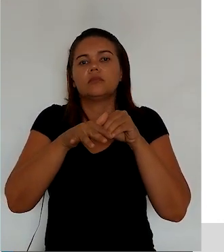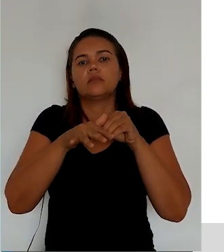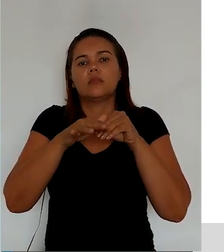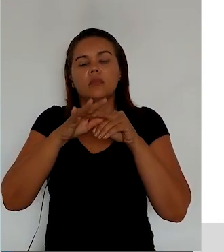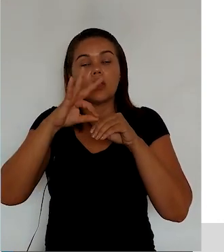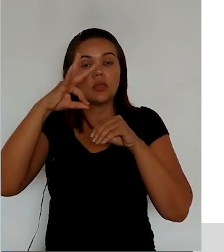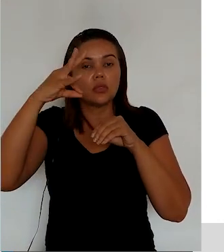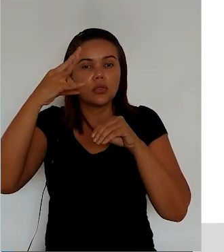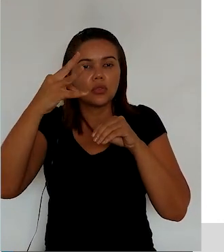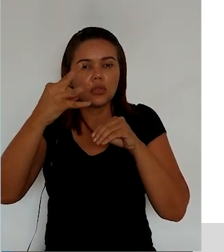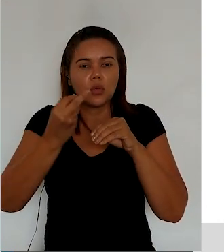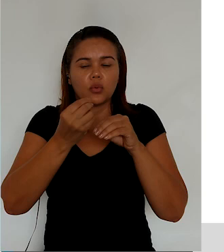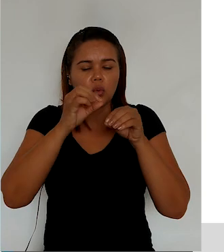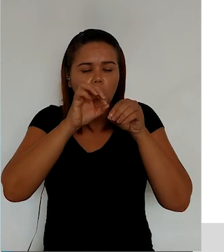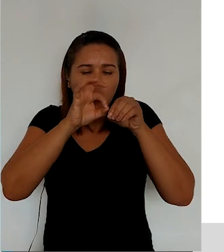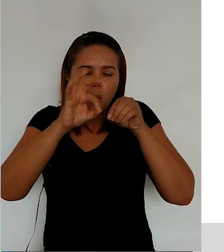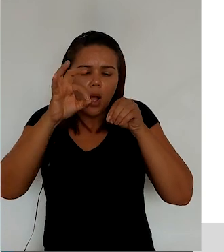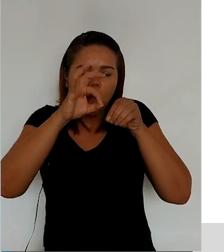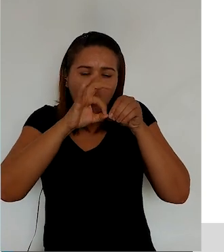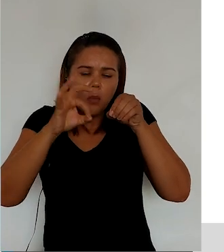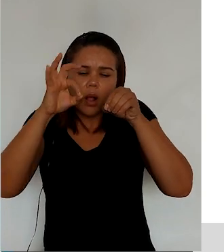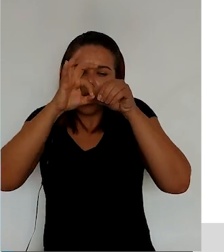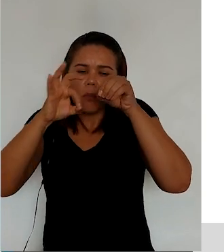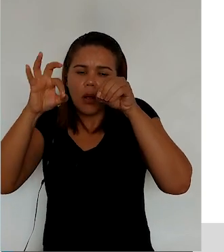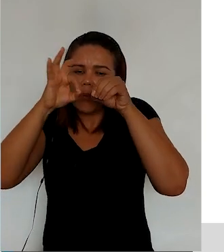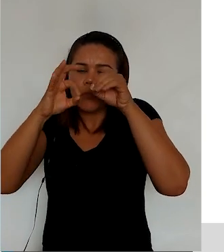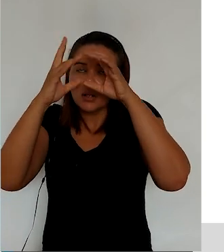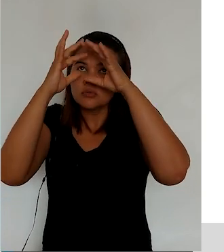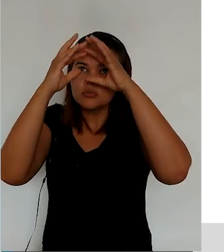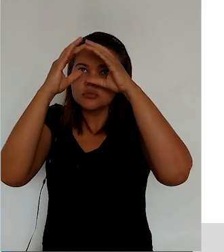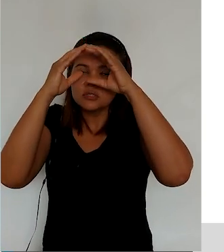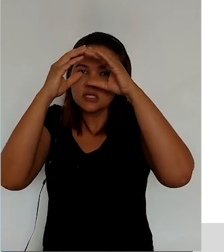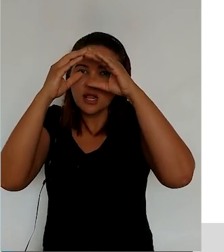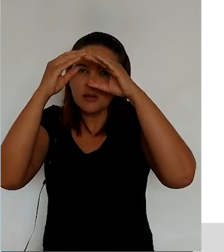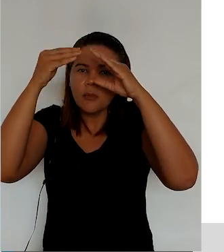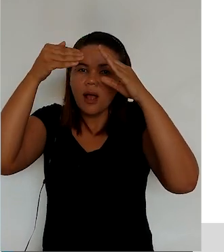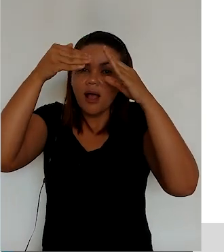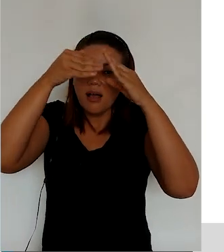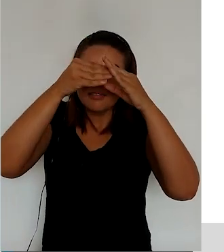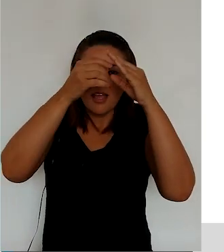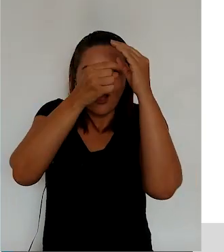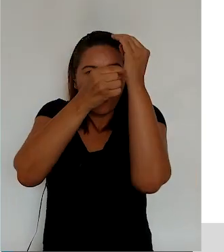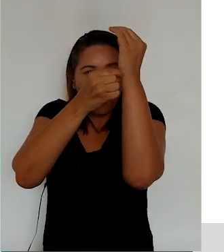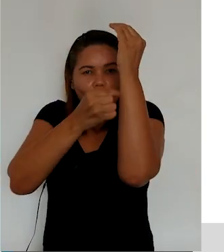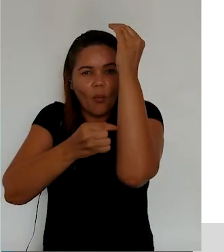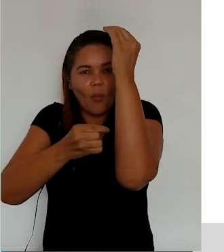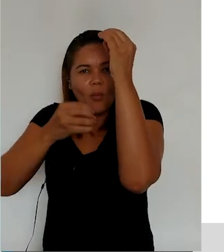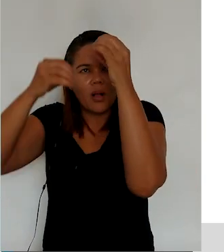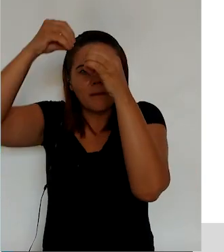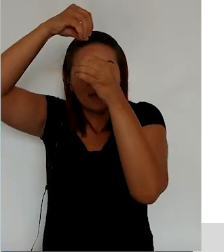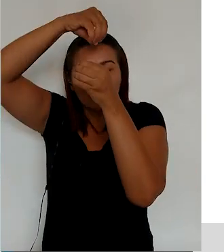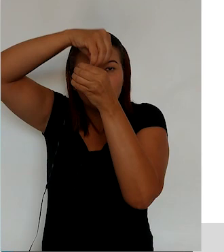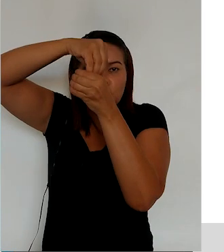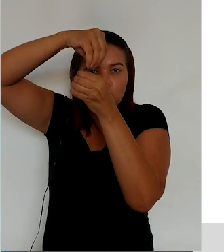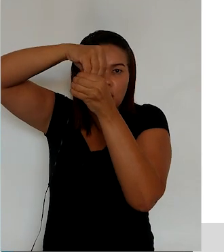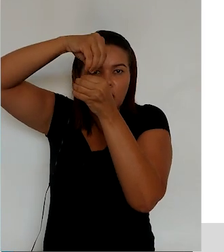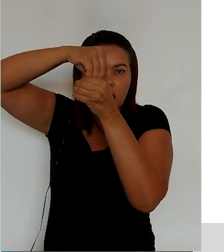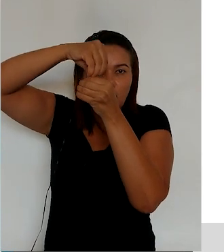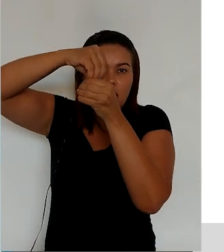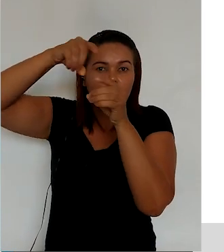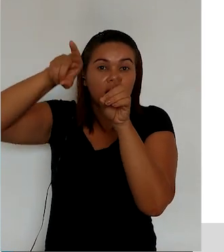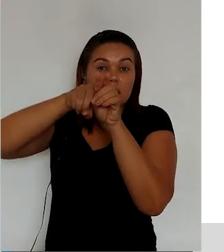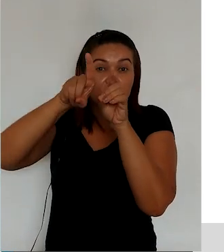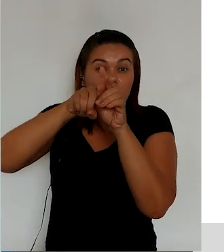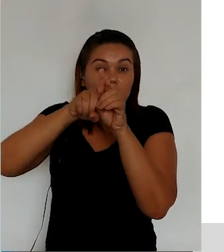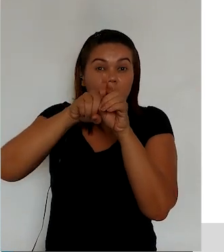do líquor entre todos os ventrículos cerebrais até o canal medular